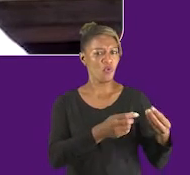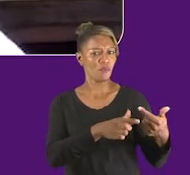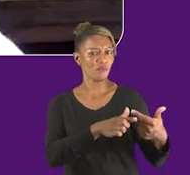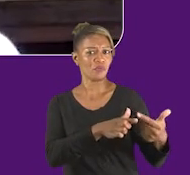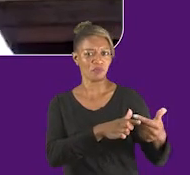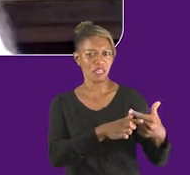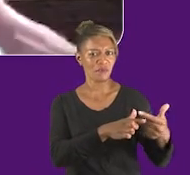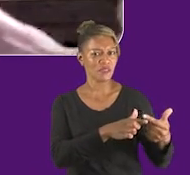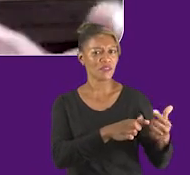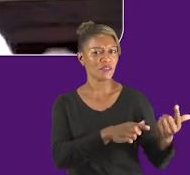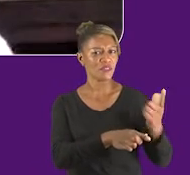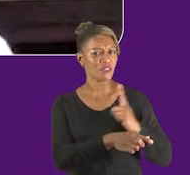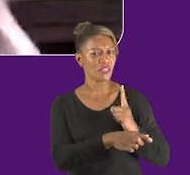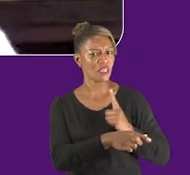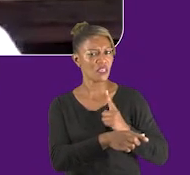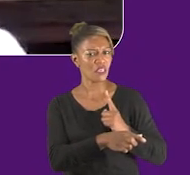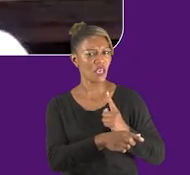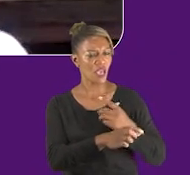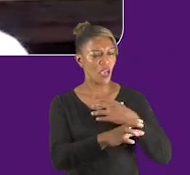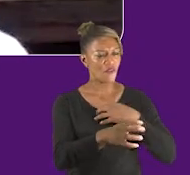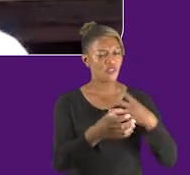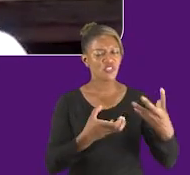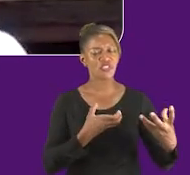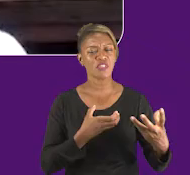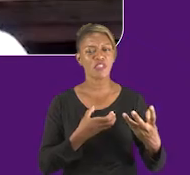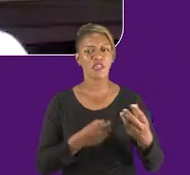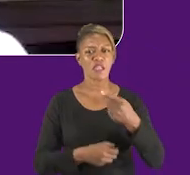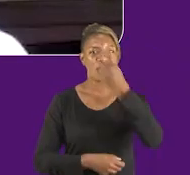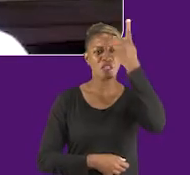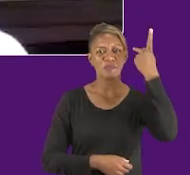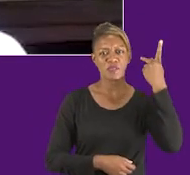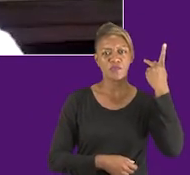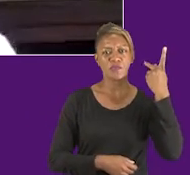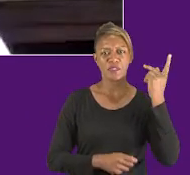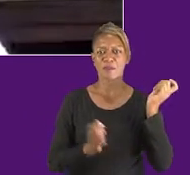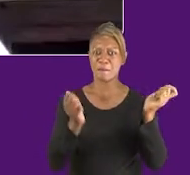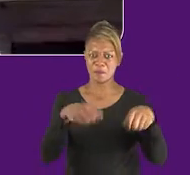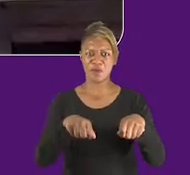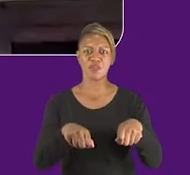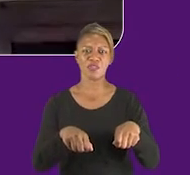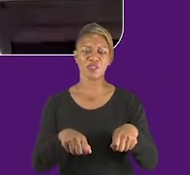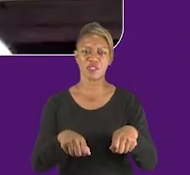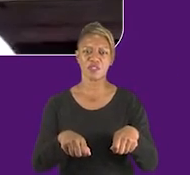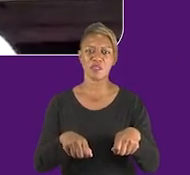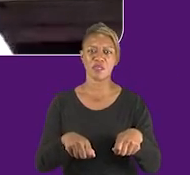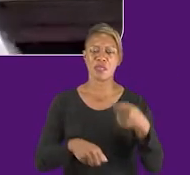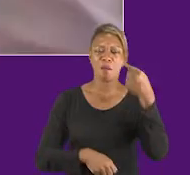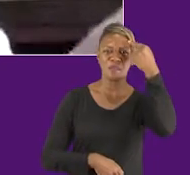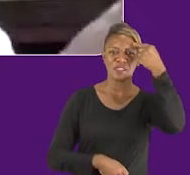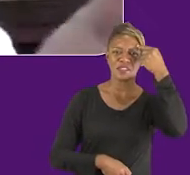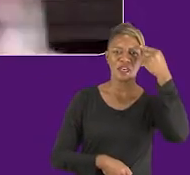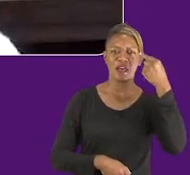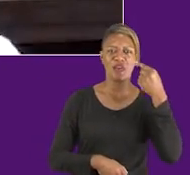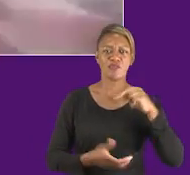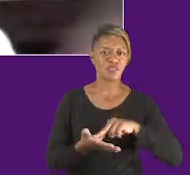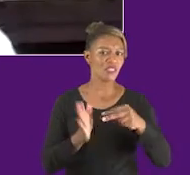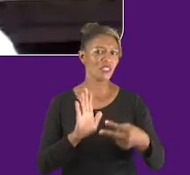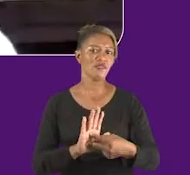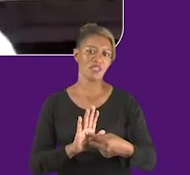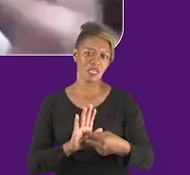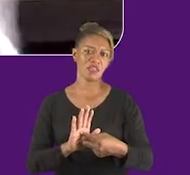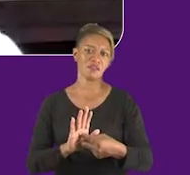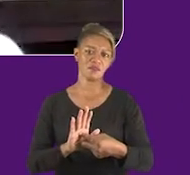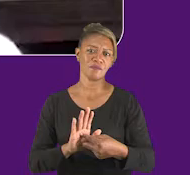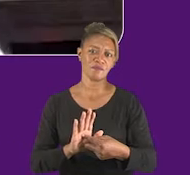pensar numa solução né então eu acho que enquanto pessoa bom seria se quer trabalhar nesse sentido ou na verdade